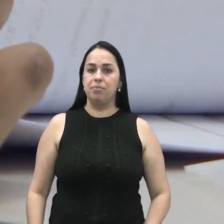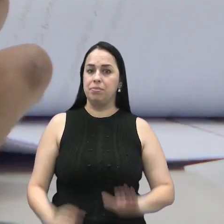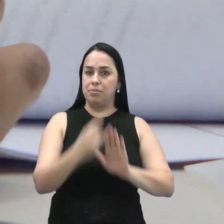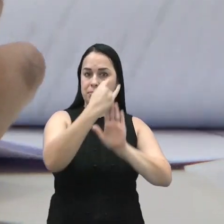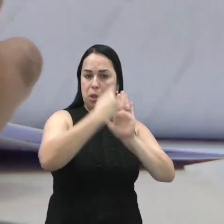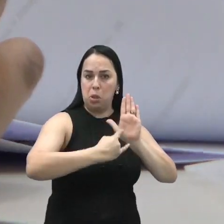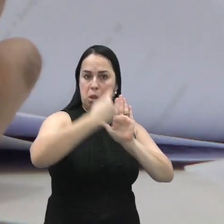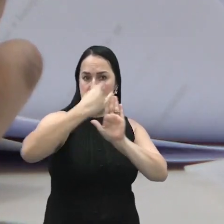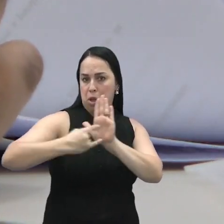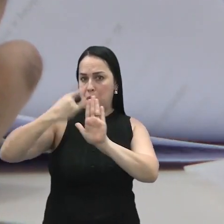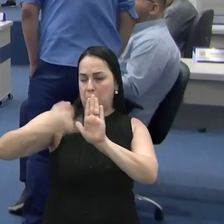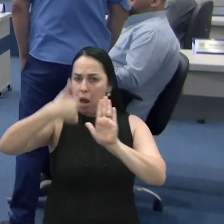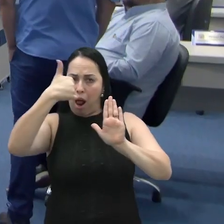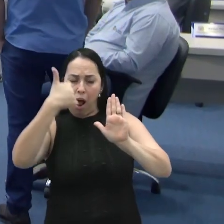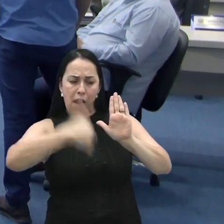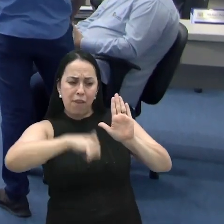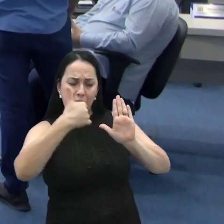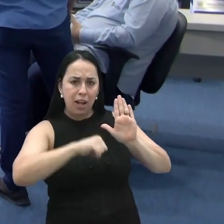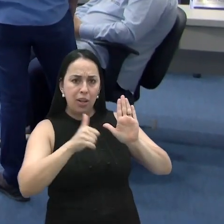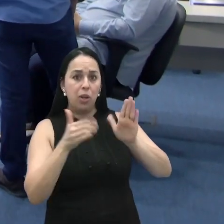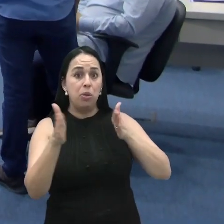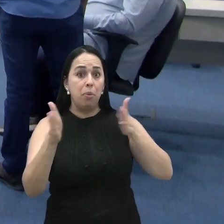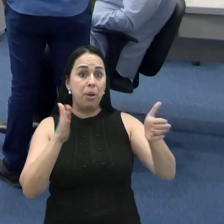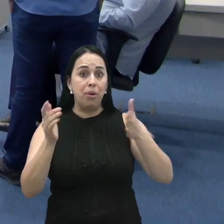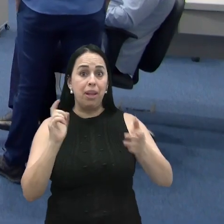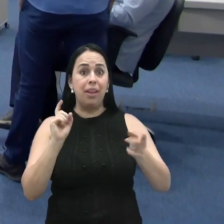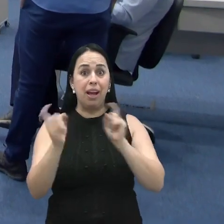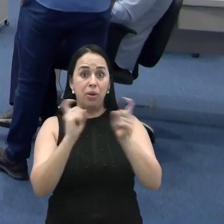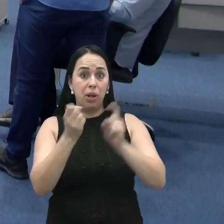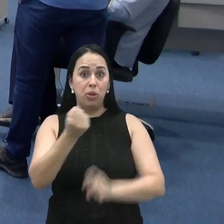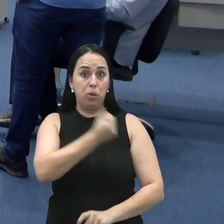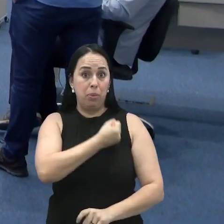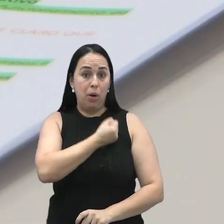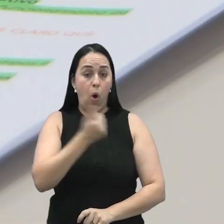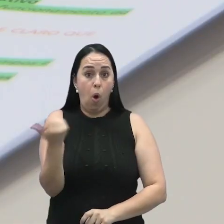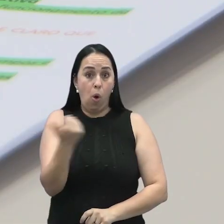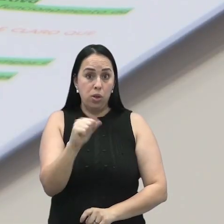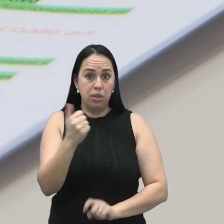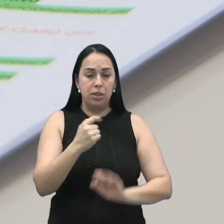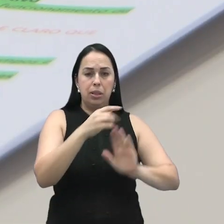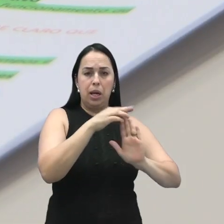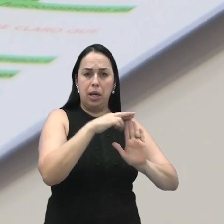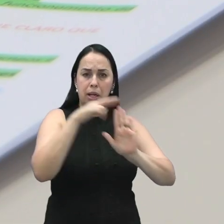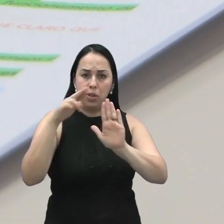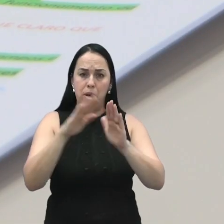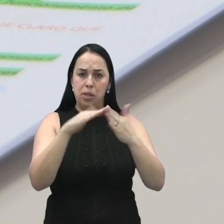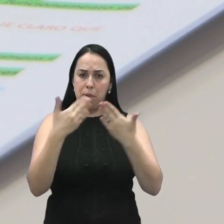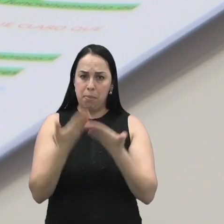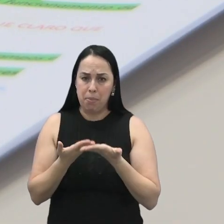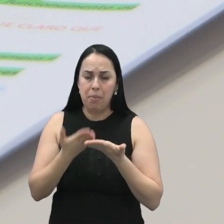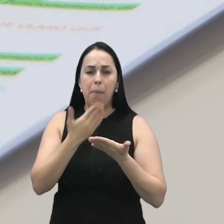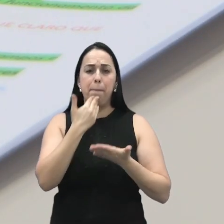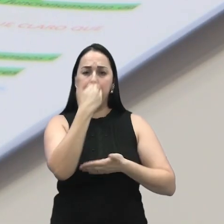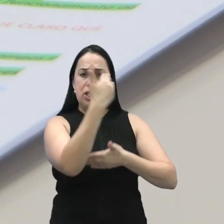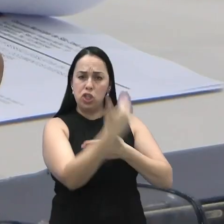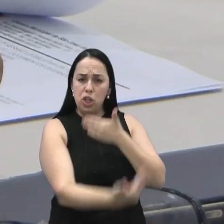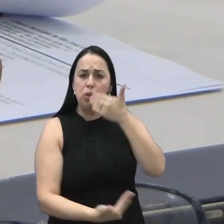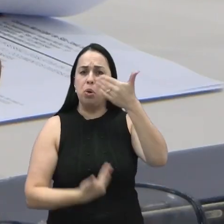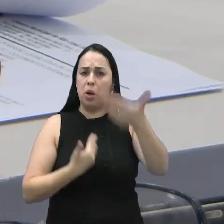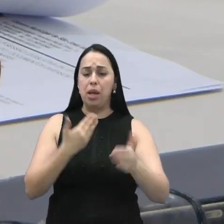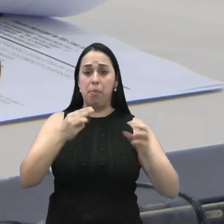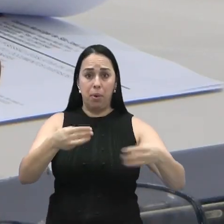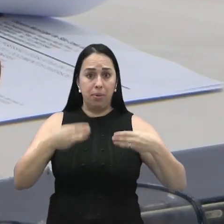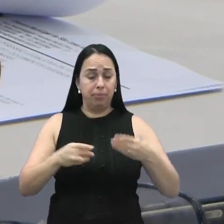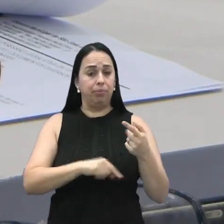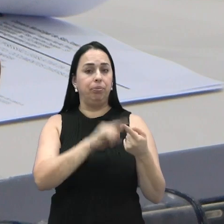os documentos apreciados durante a 11ª sessão do ano estavam requerimentos, indicações e moções.